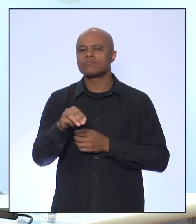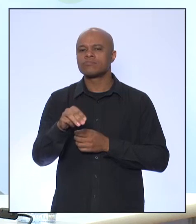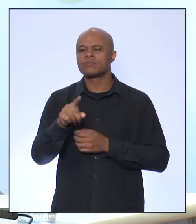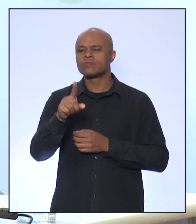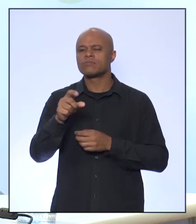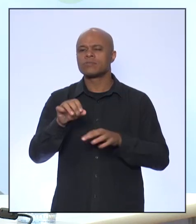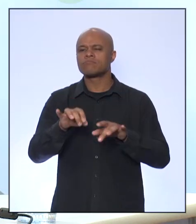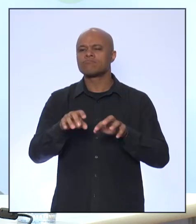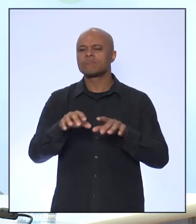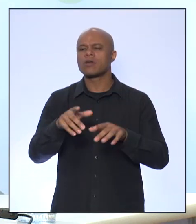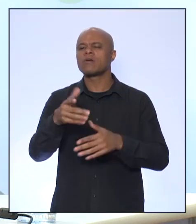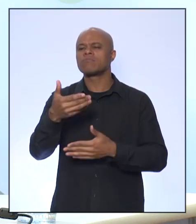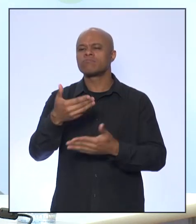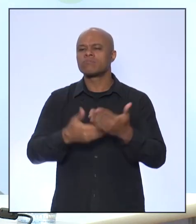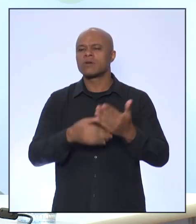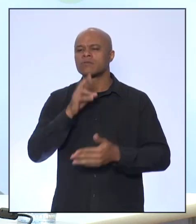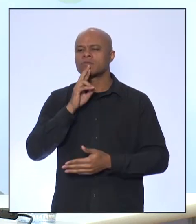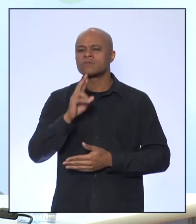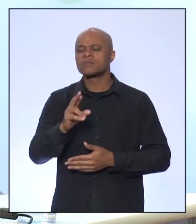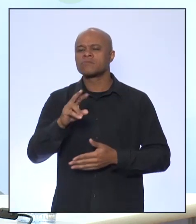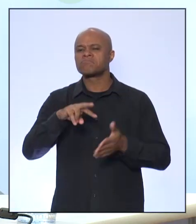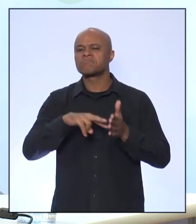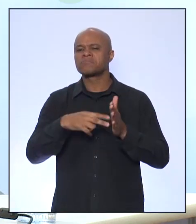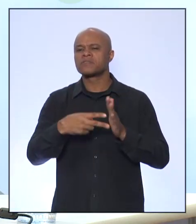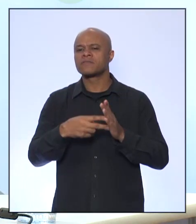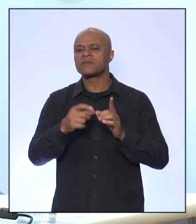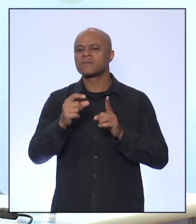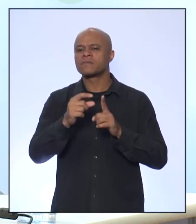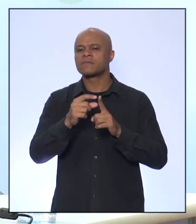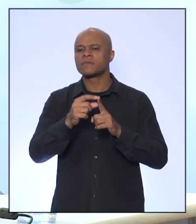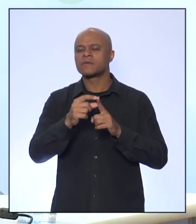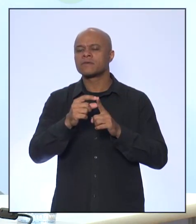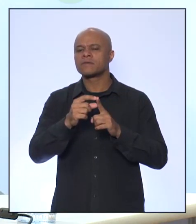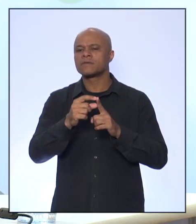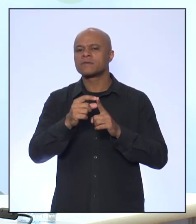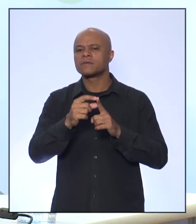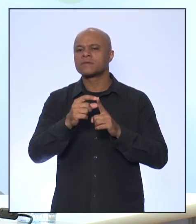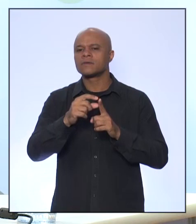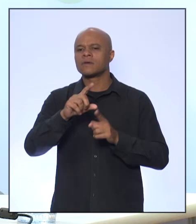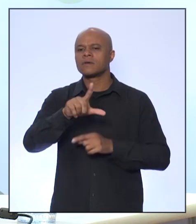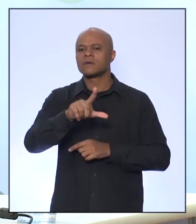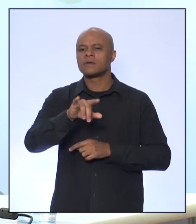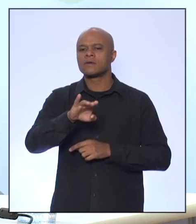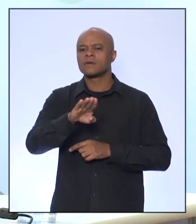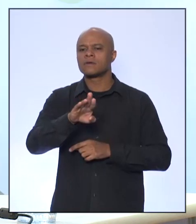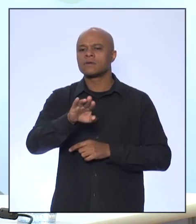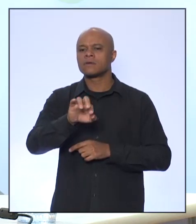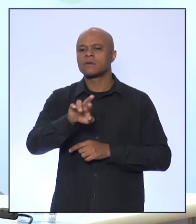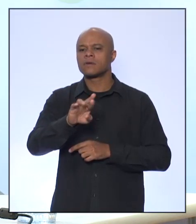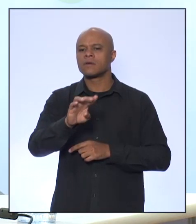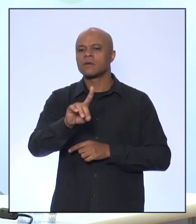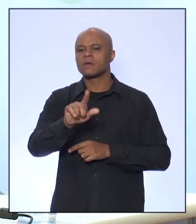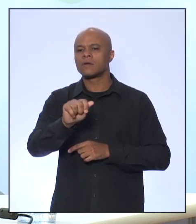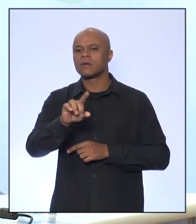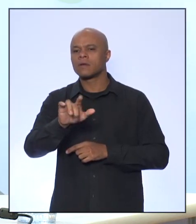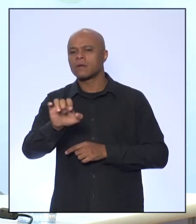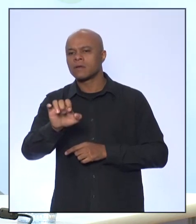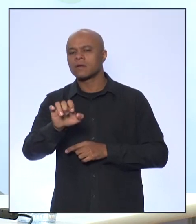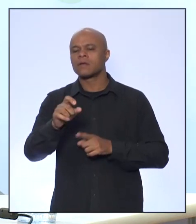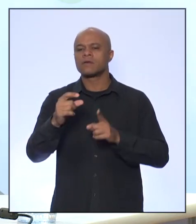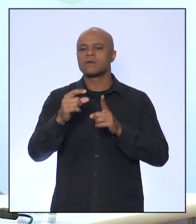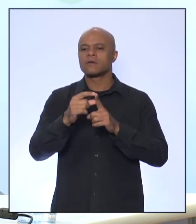que significa para vocês a palavra liberdade e a palavra igualdade. O que vocês imaginam sobre isso? O que